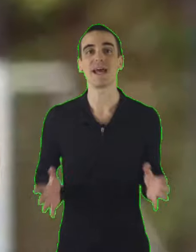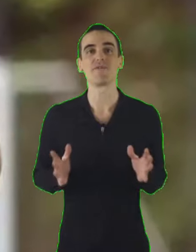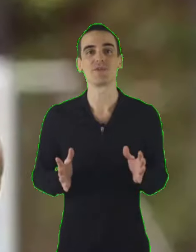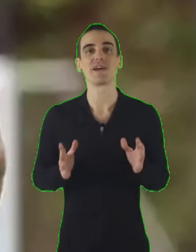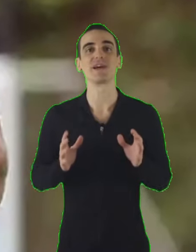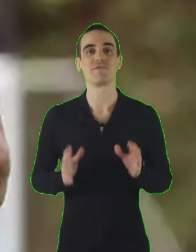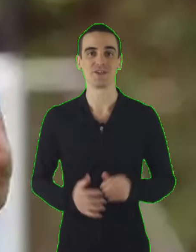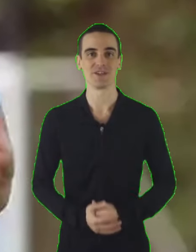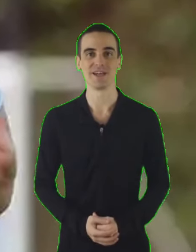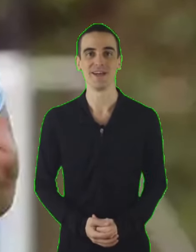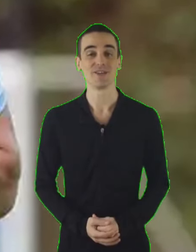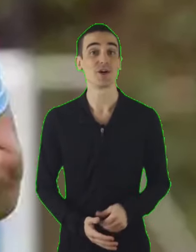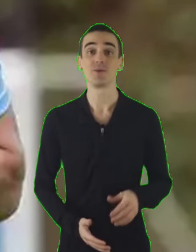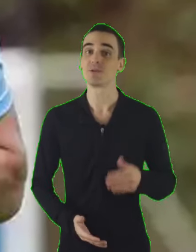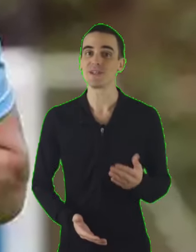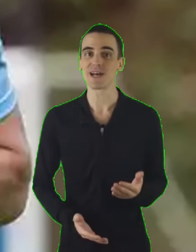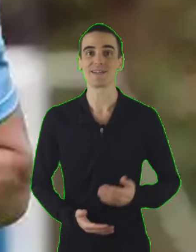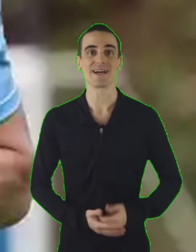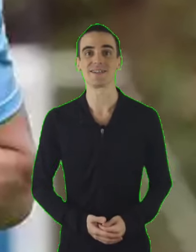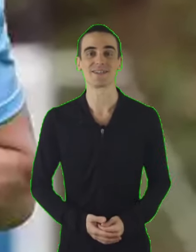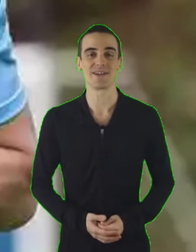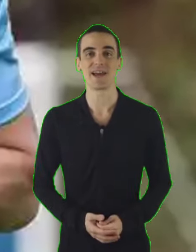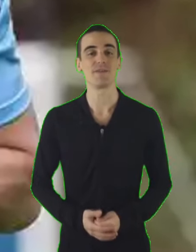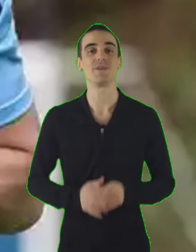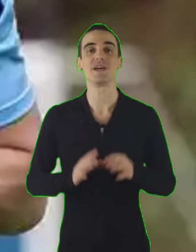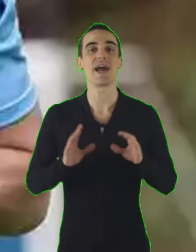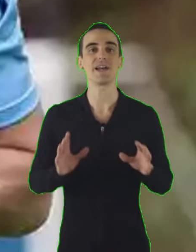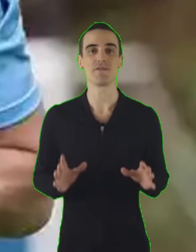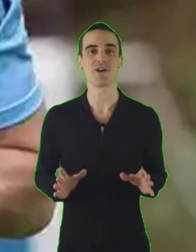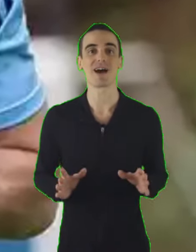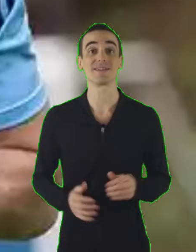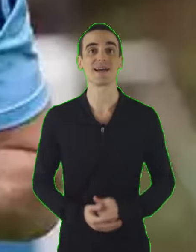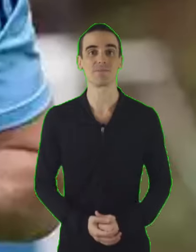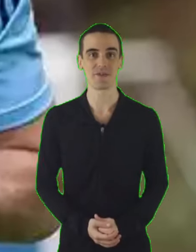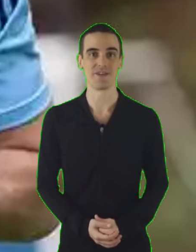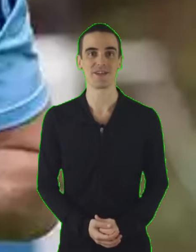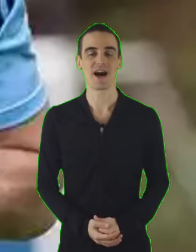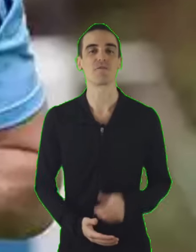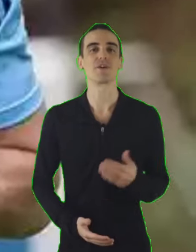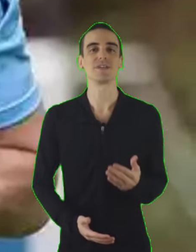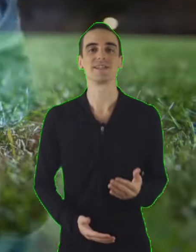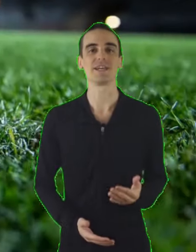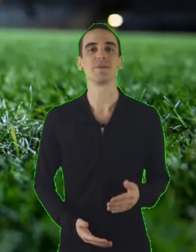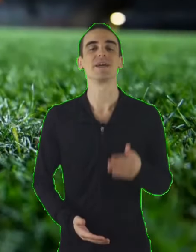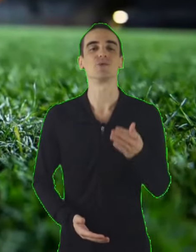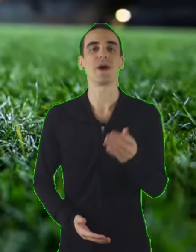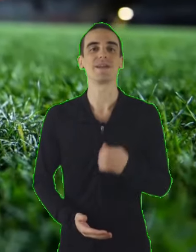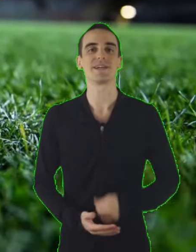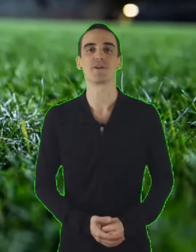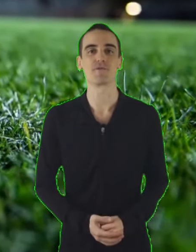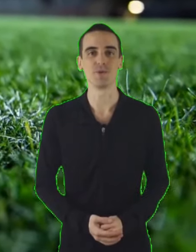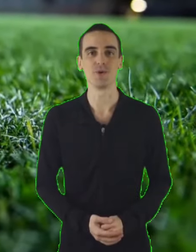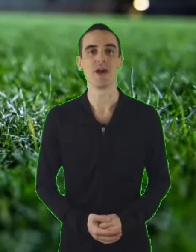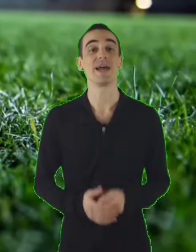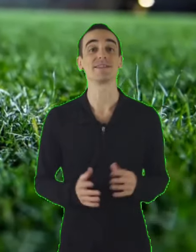S meses Ramiro foi presença constante em diversas partidas do time Celeste na Série A do Campeonato Brasileiro dentro e fora de casa para não perder